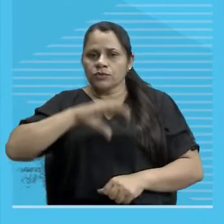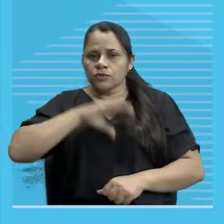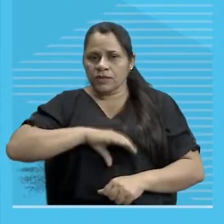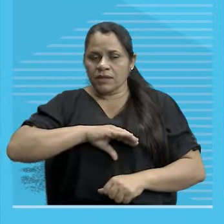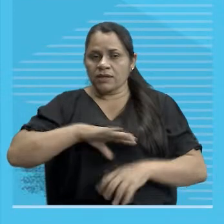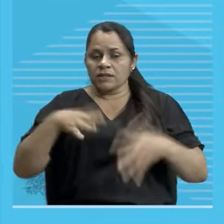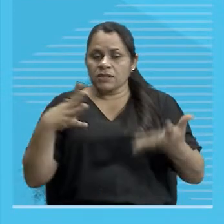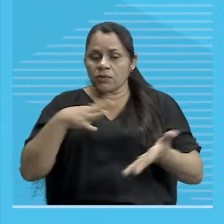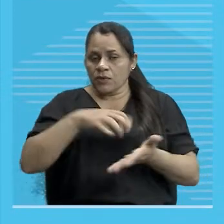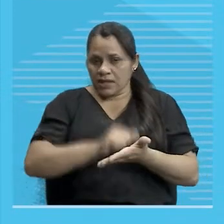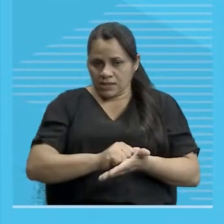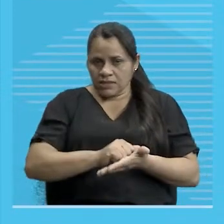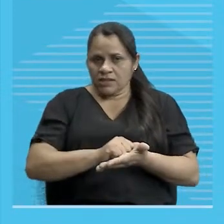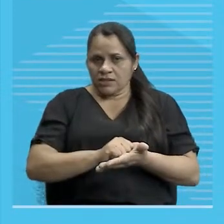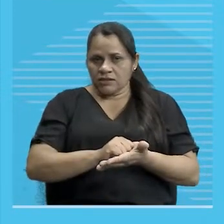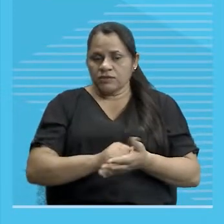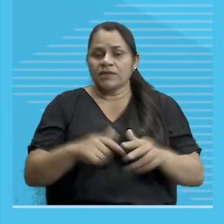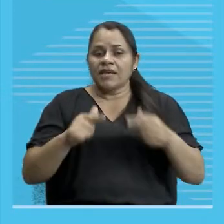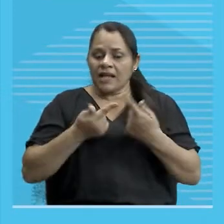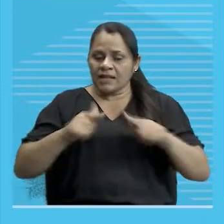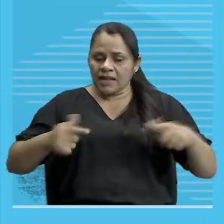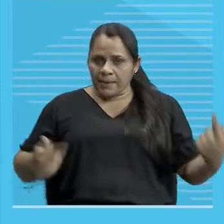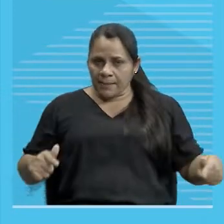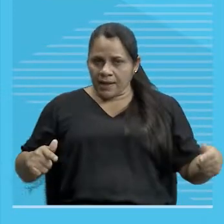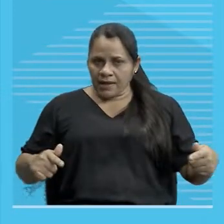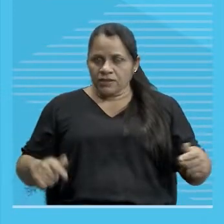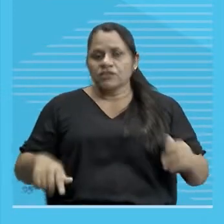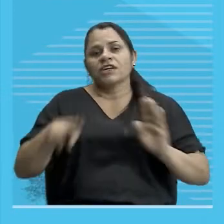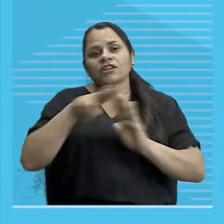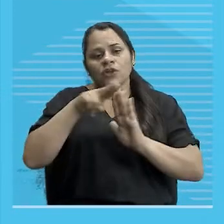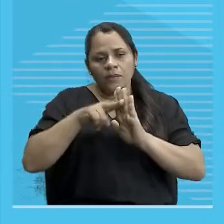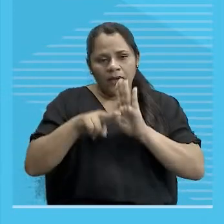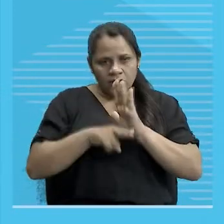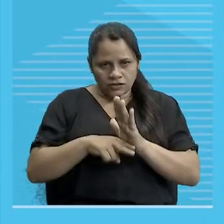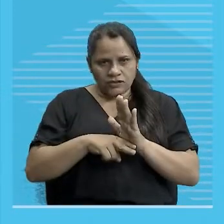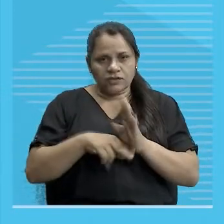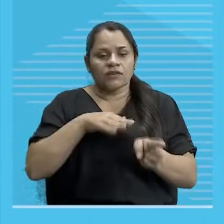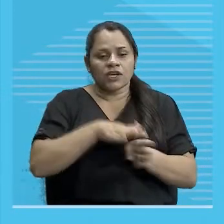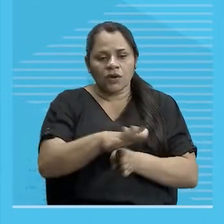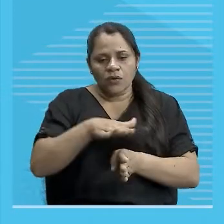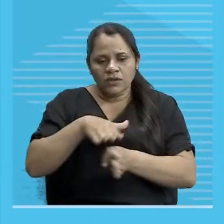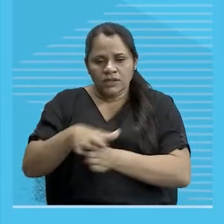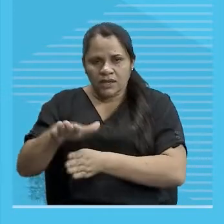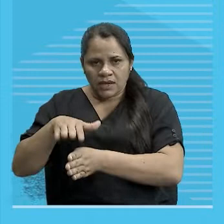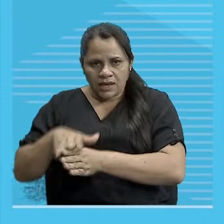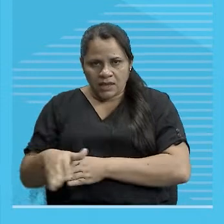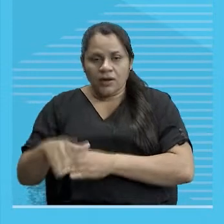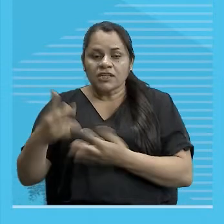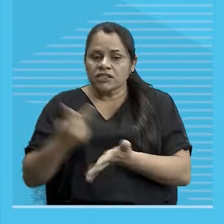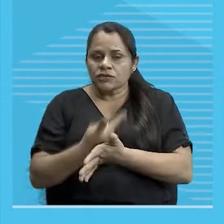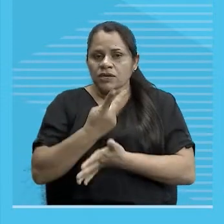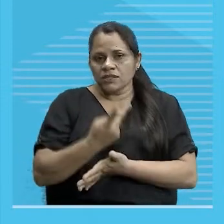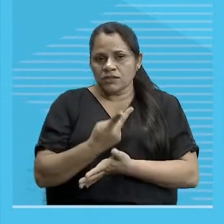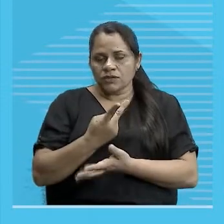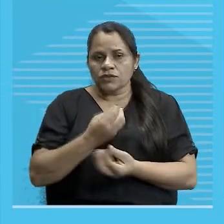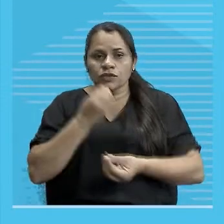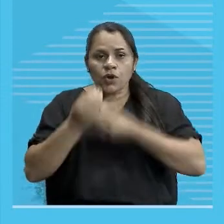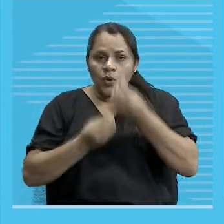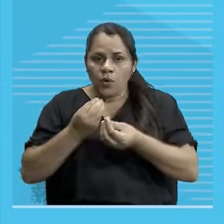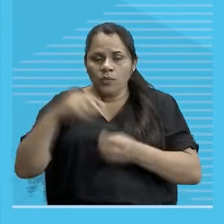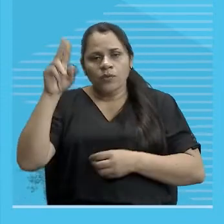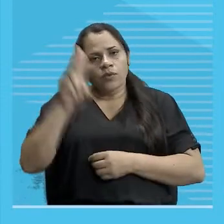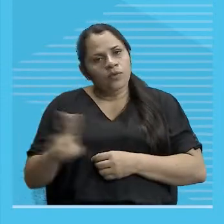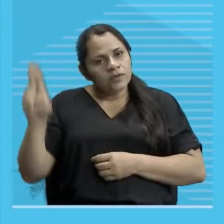esse registro e a gramática normativa que norteiam aí as situações em que nós devemos indicar